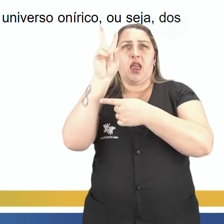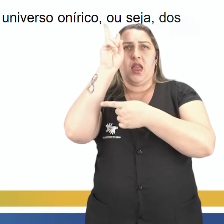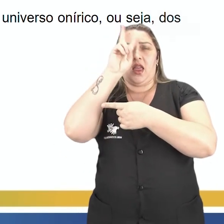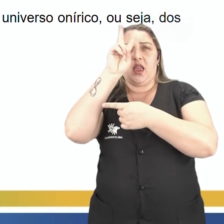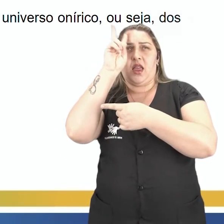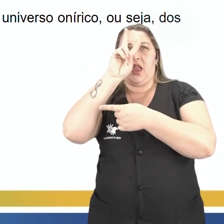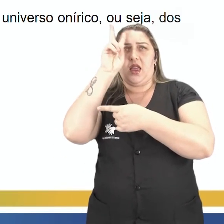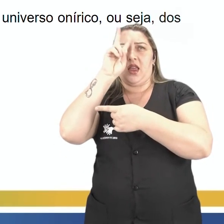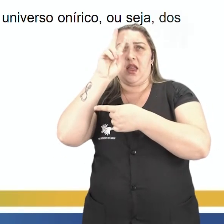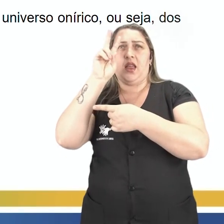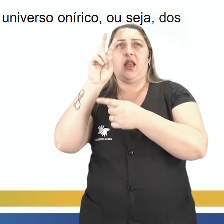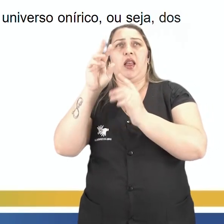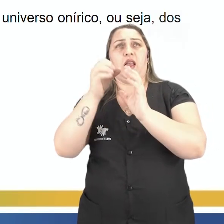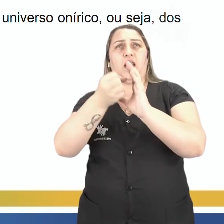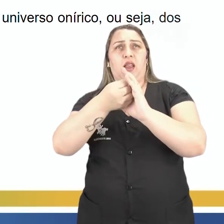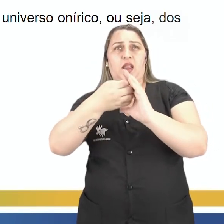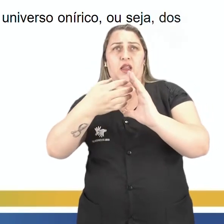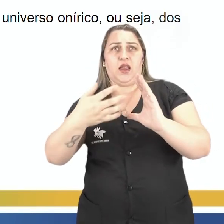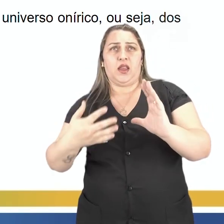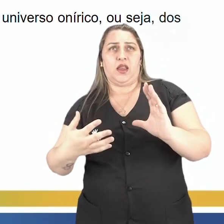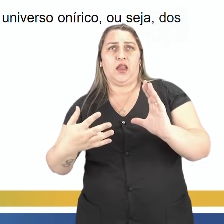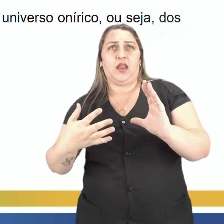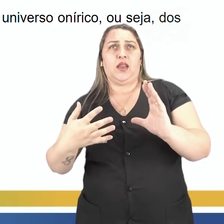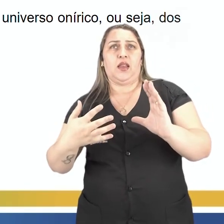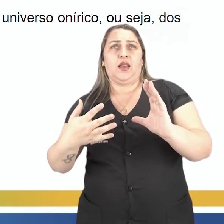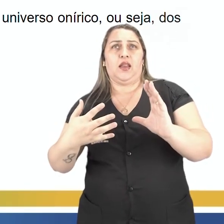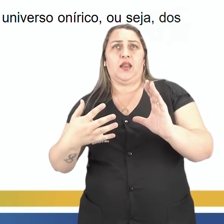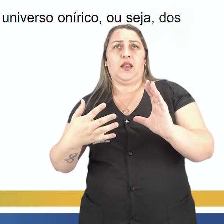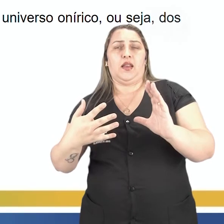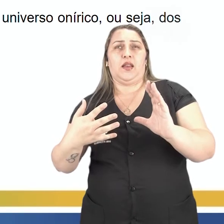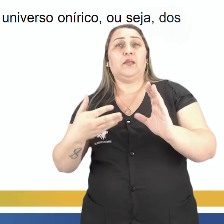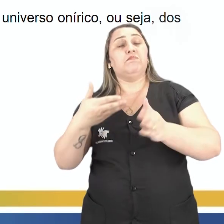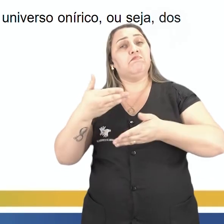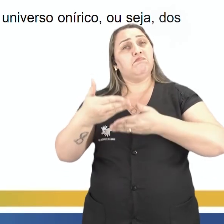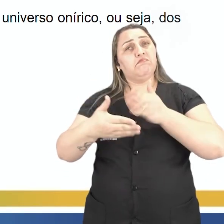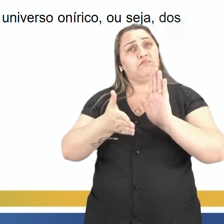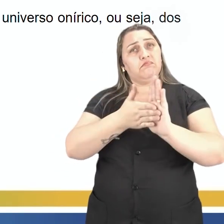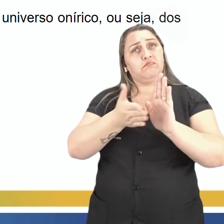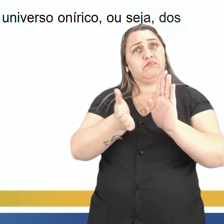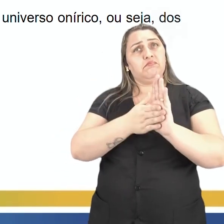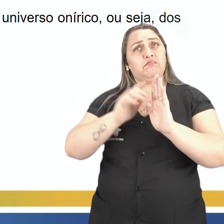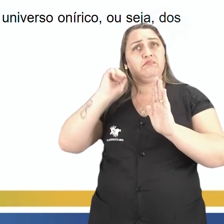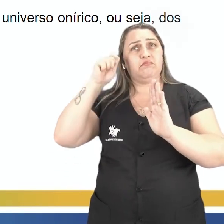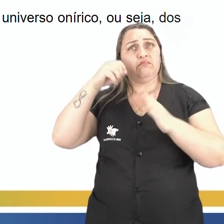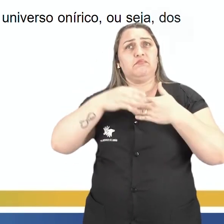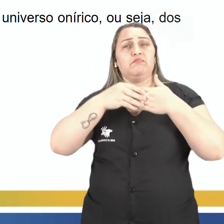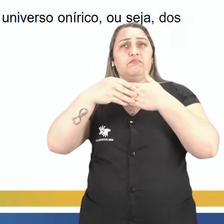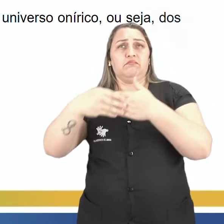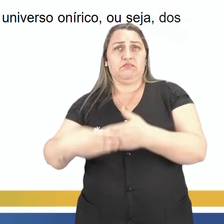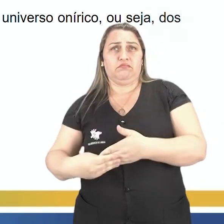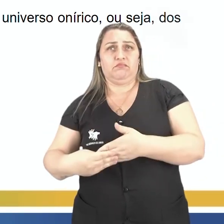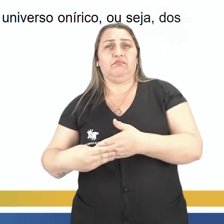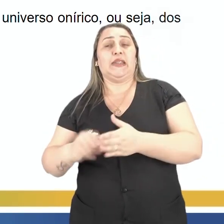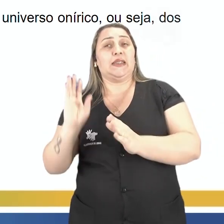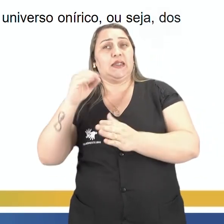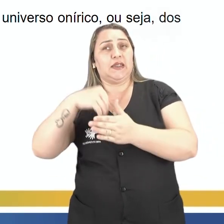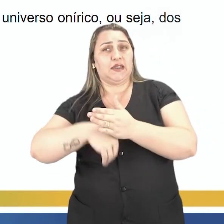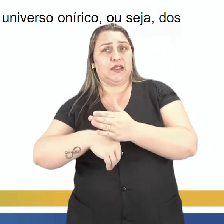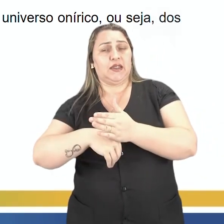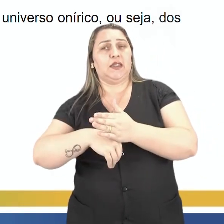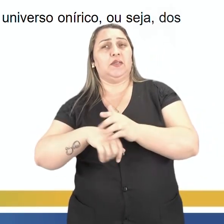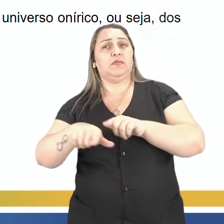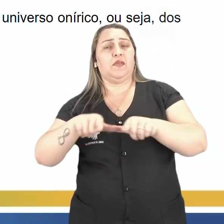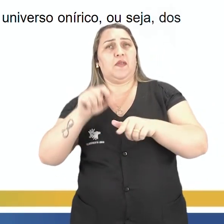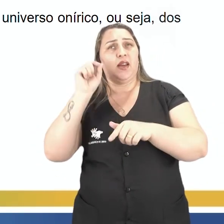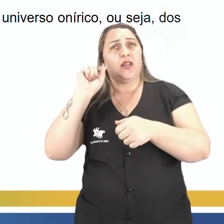de todas as características lá da arte contemporânea, com a proposição do artista de trazer o espectador para dentro da obra e